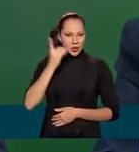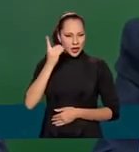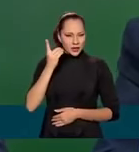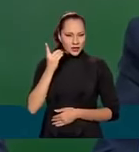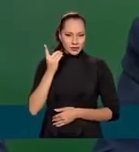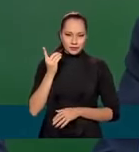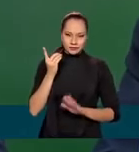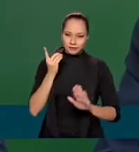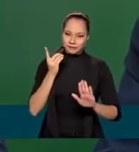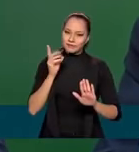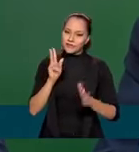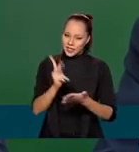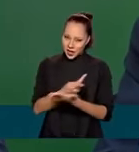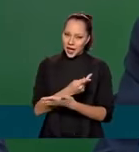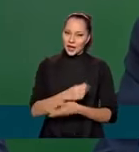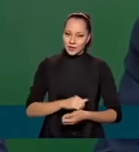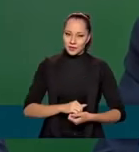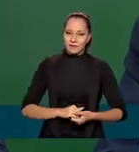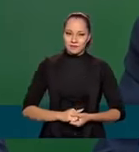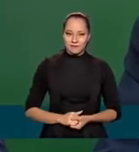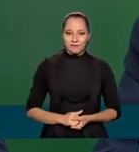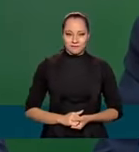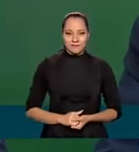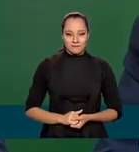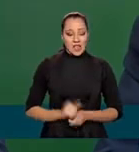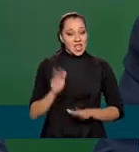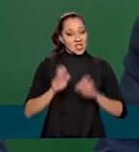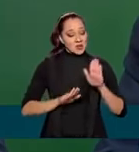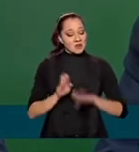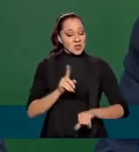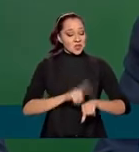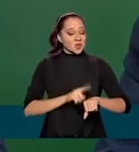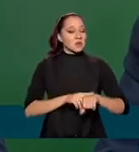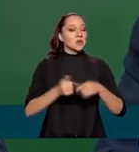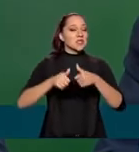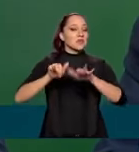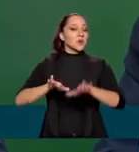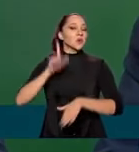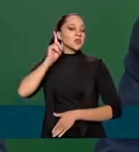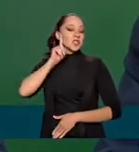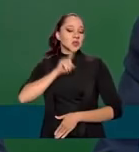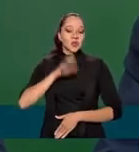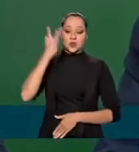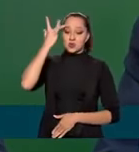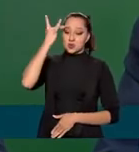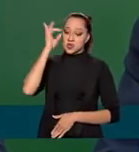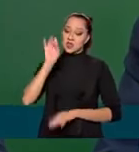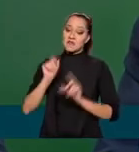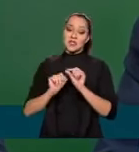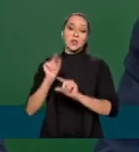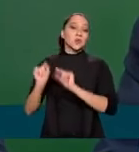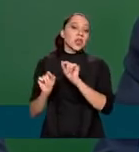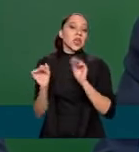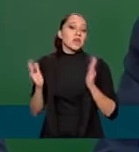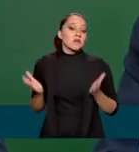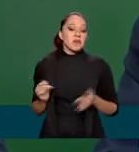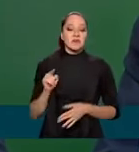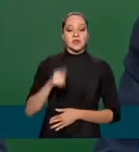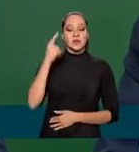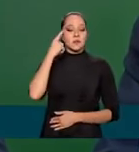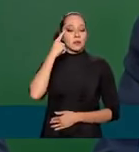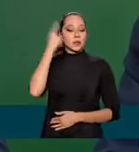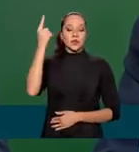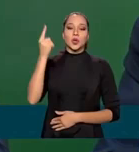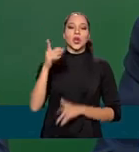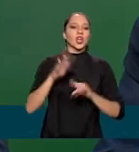deputado Xororó e talvez o tempo que já passou nos Estados Unidos eu não sei fazendo o que o senhor